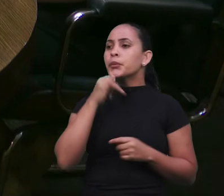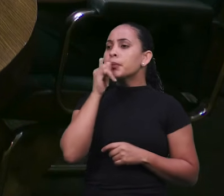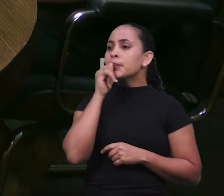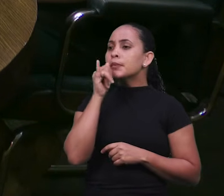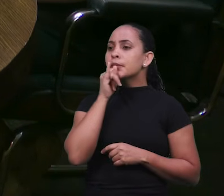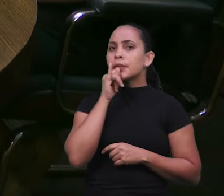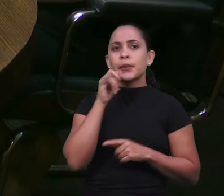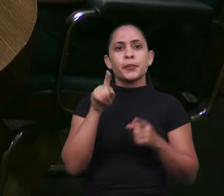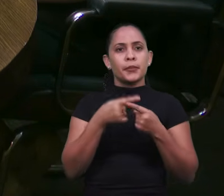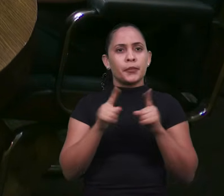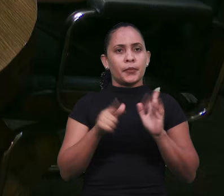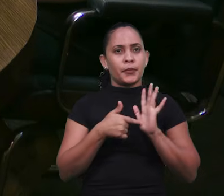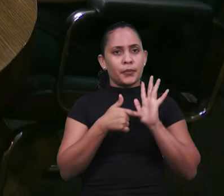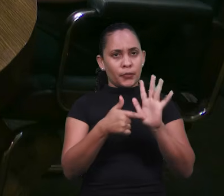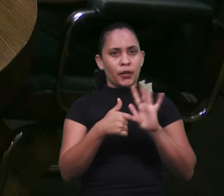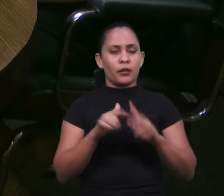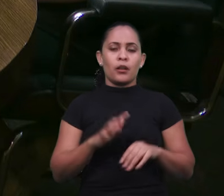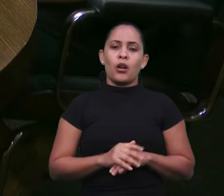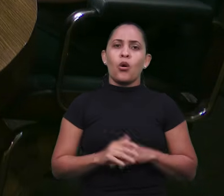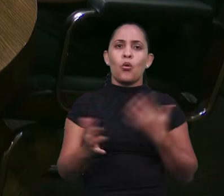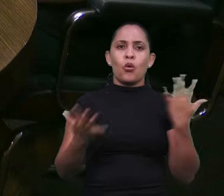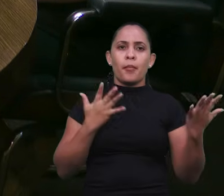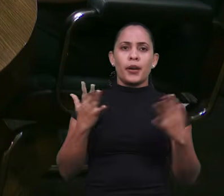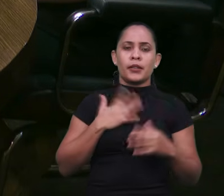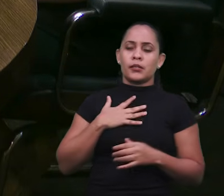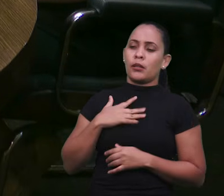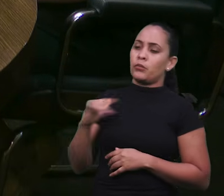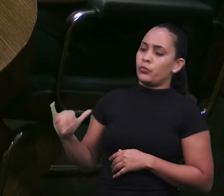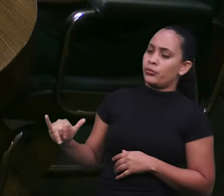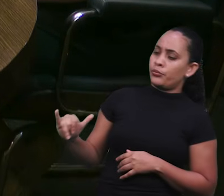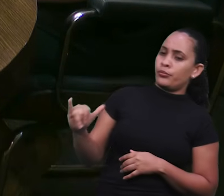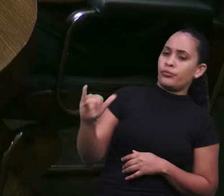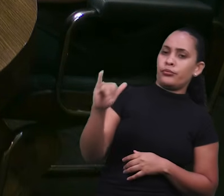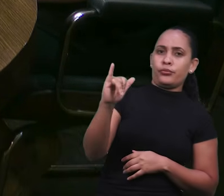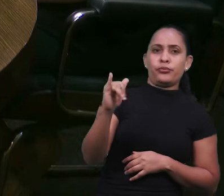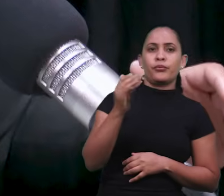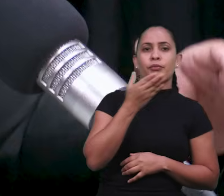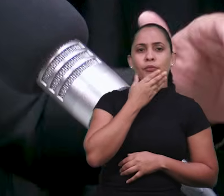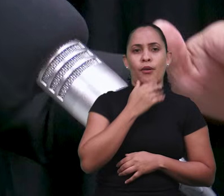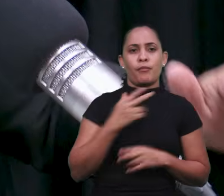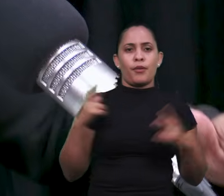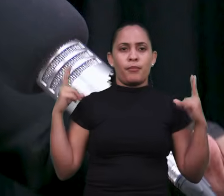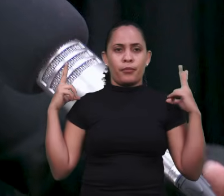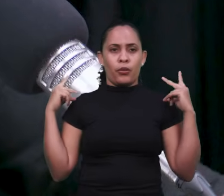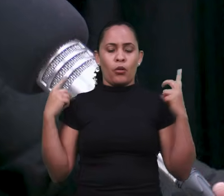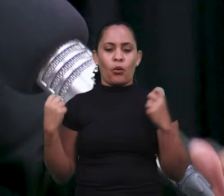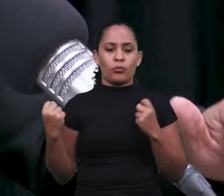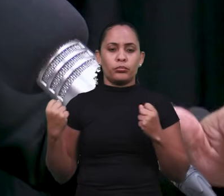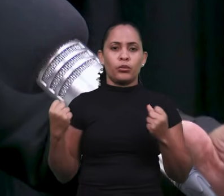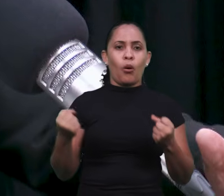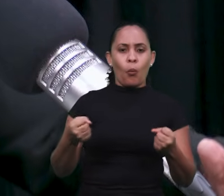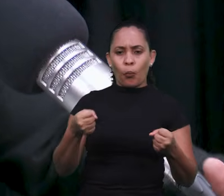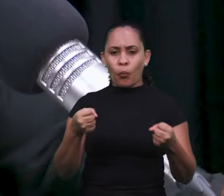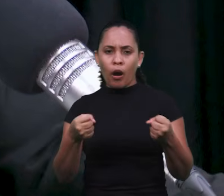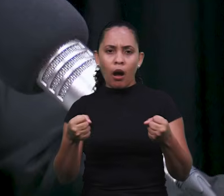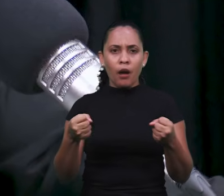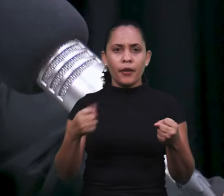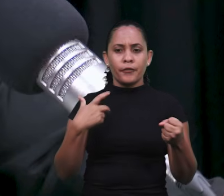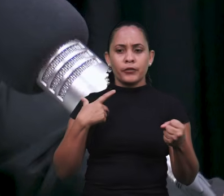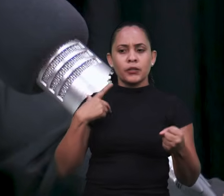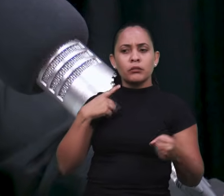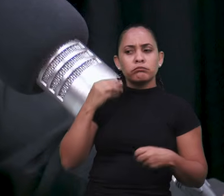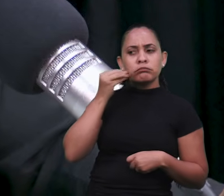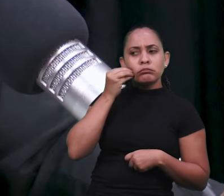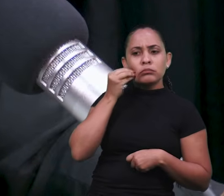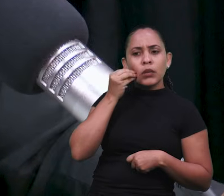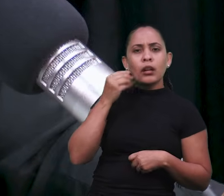numa catástrofe que teve aí de um avião e que o piloto ele conseguiu reverter aquele quadro de pousar na água, fizeram um teste